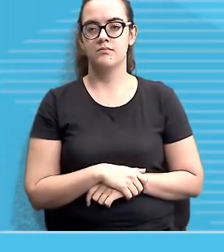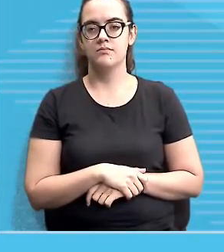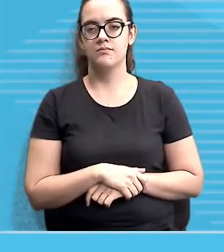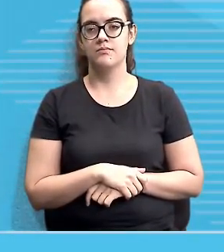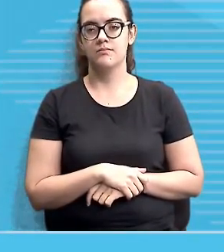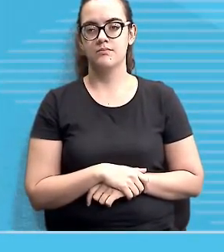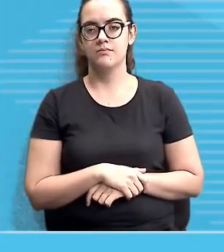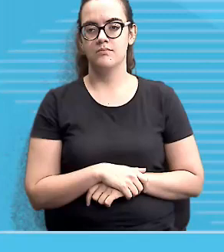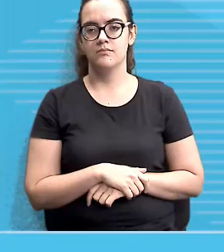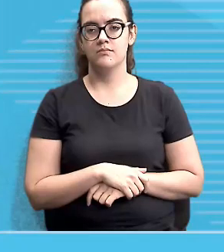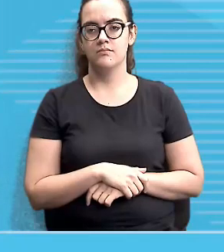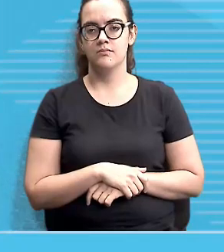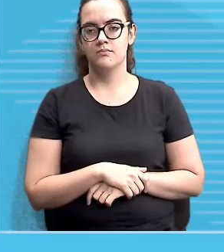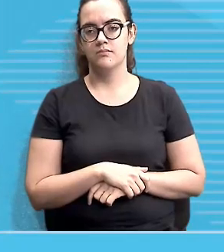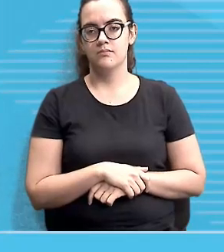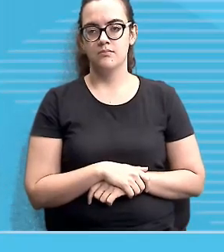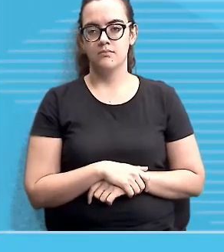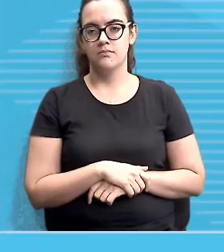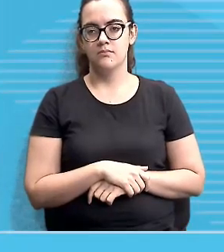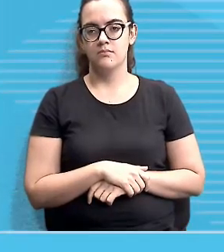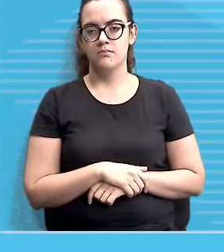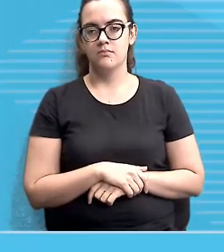200x 0,0